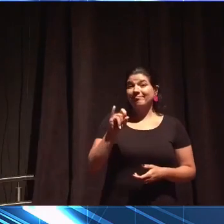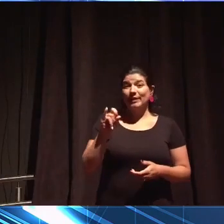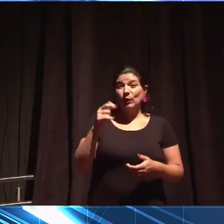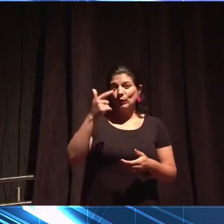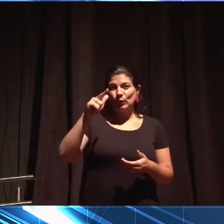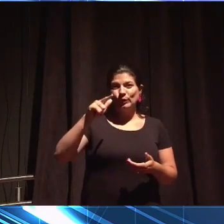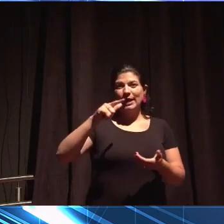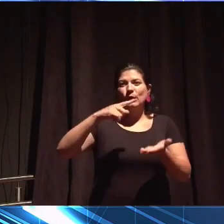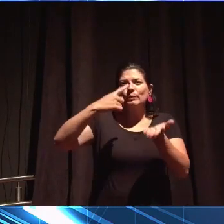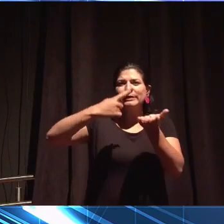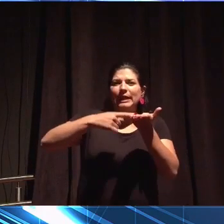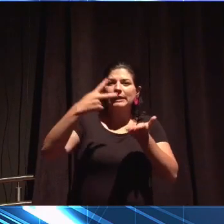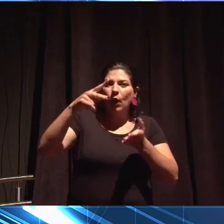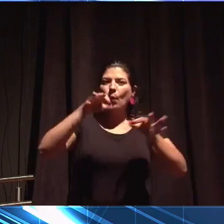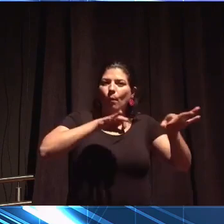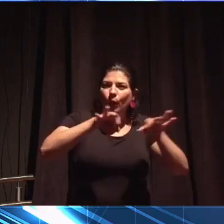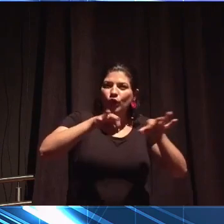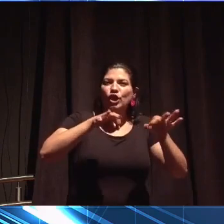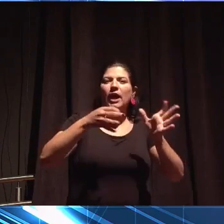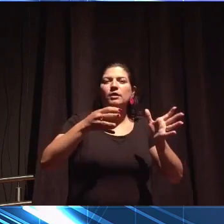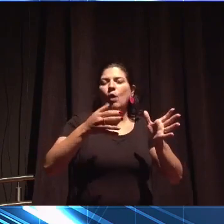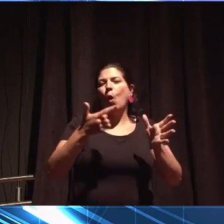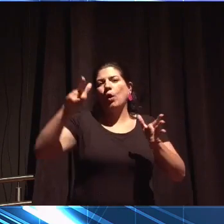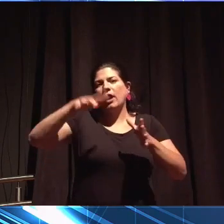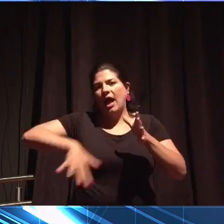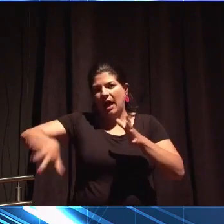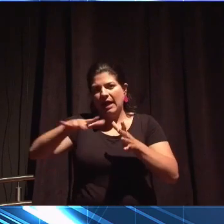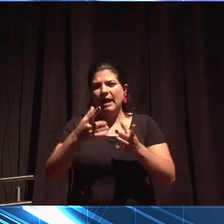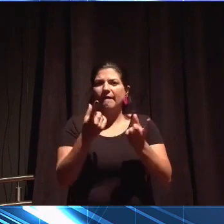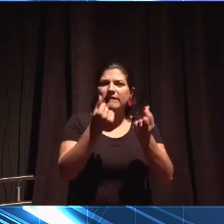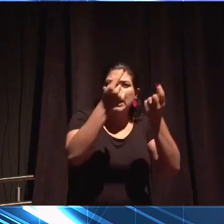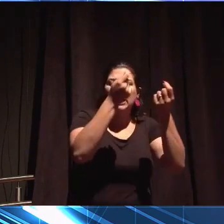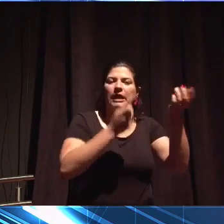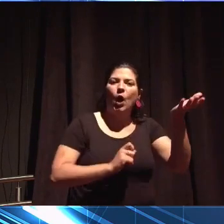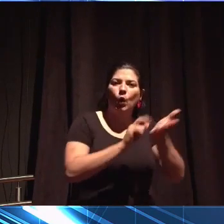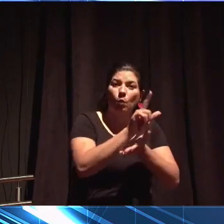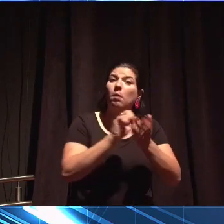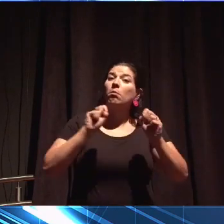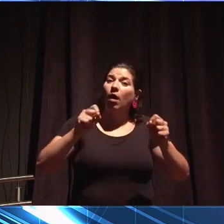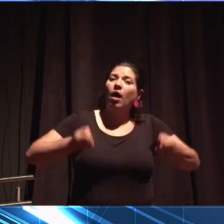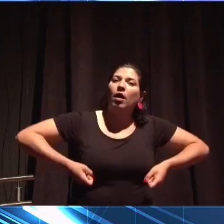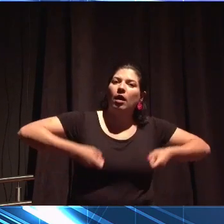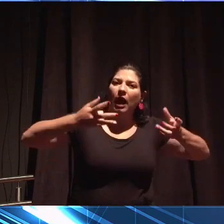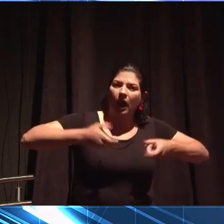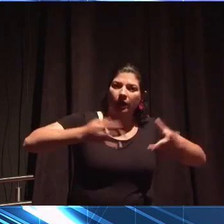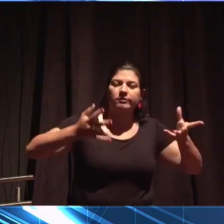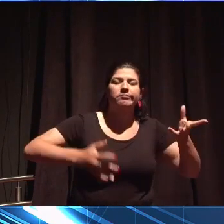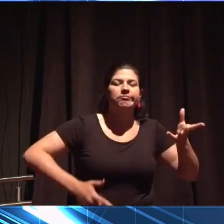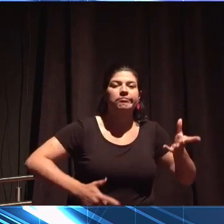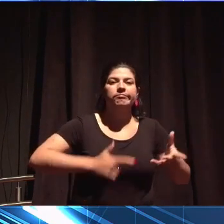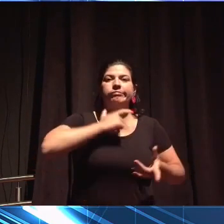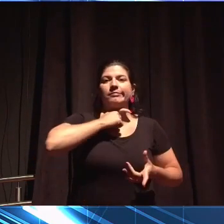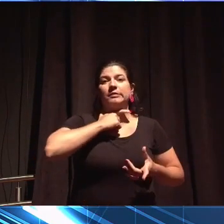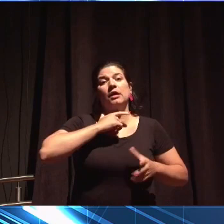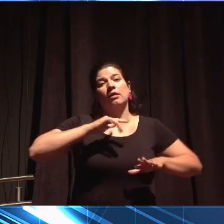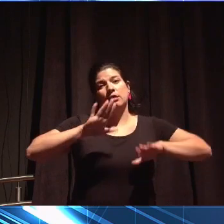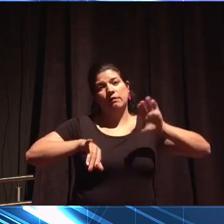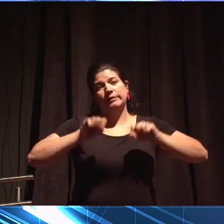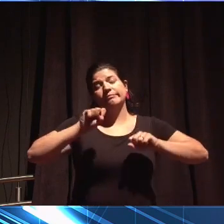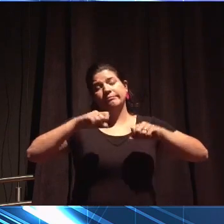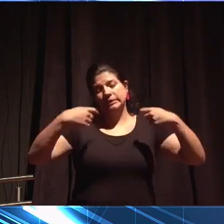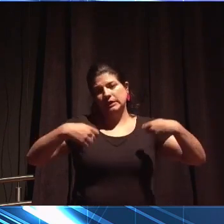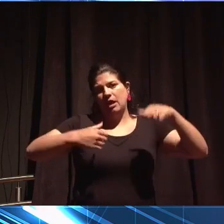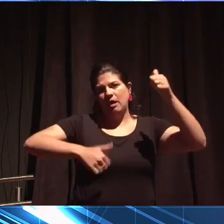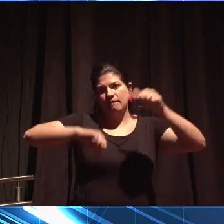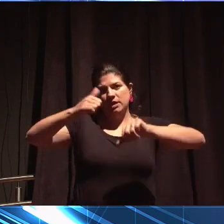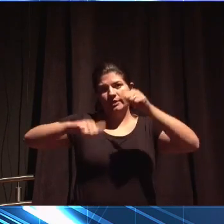também com as demais áreas, que é a de finanças e compras, às vezes você pode ter um gasto aí que talvez tenha que ser